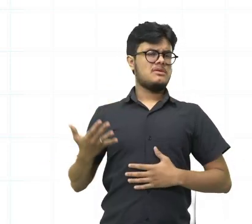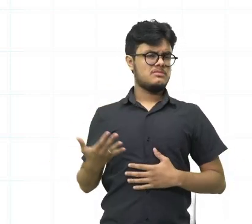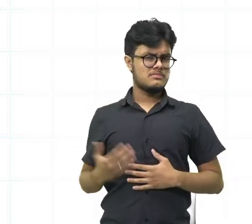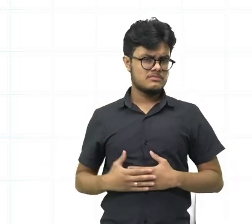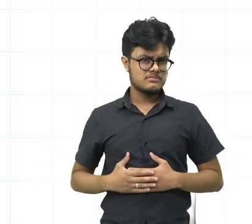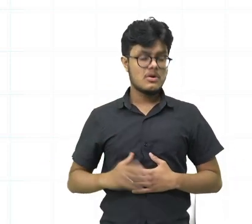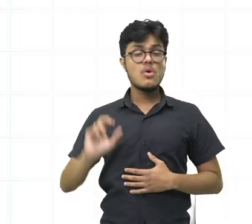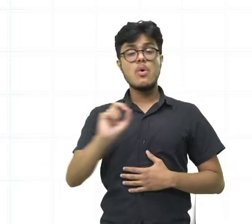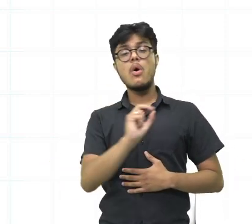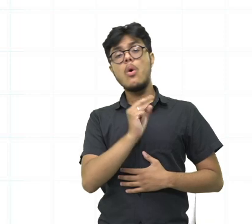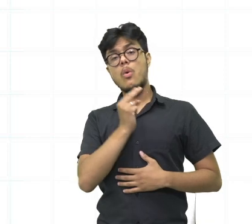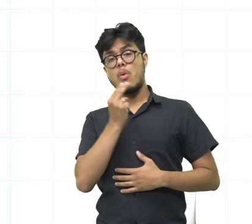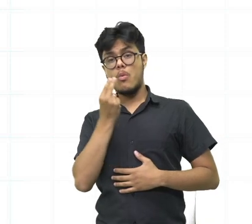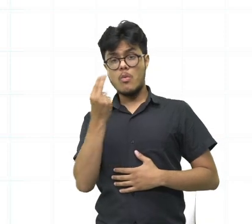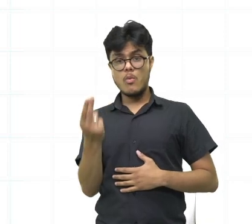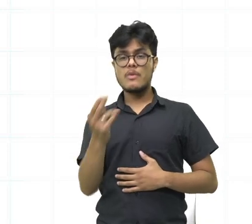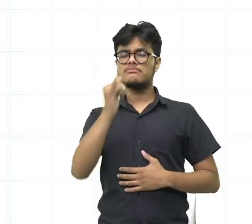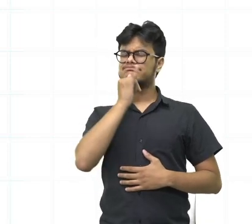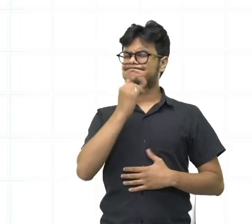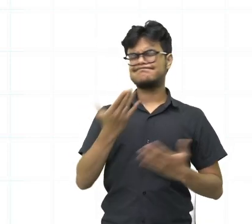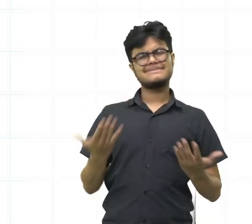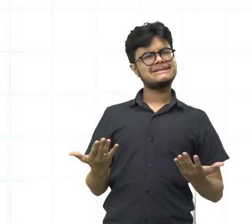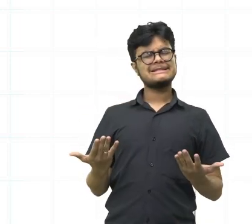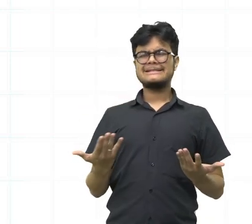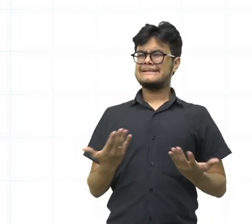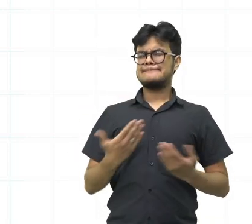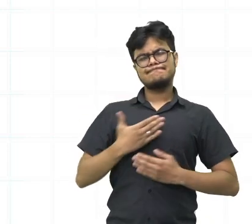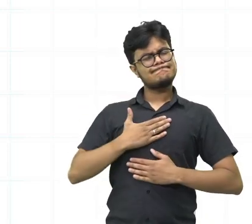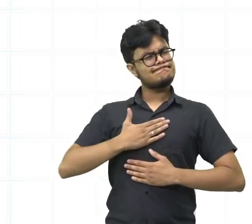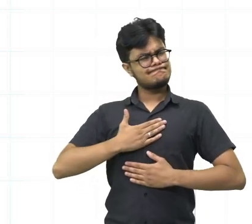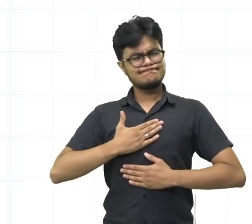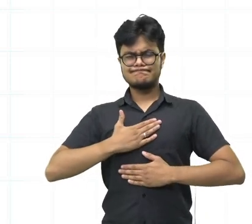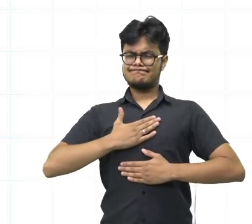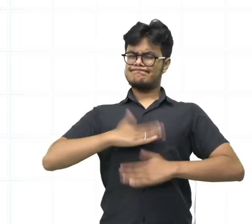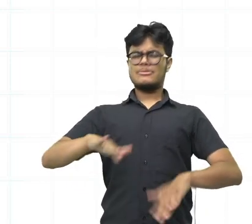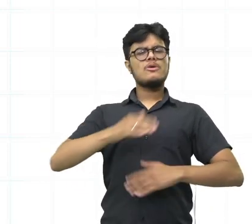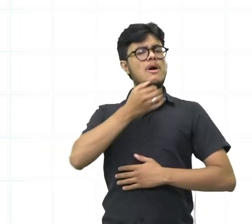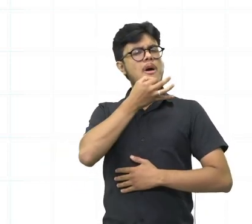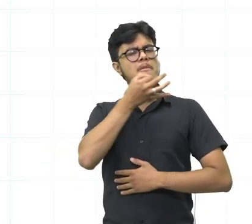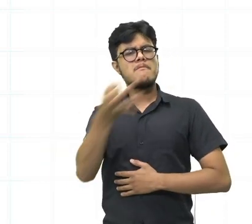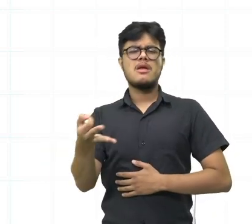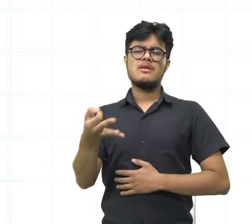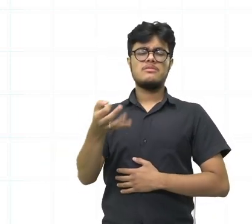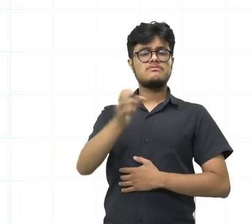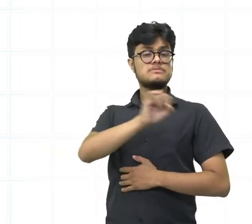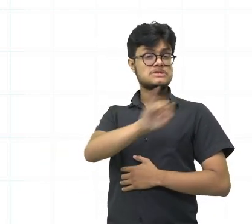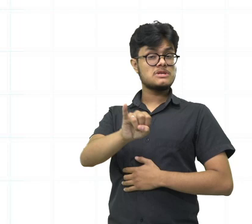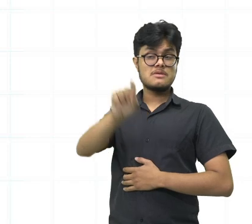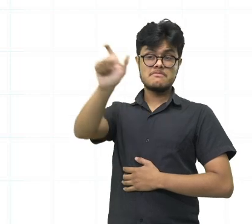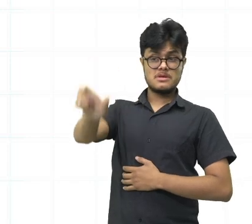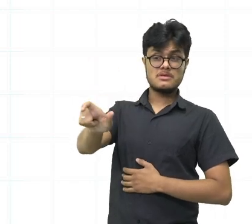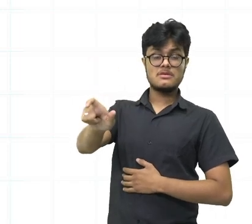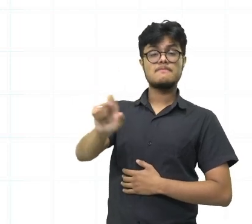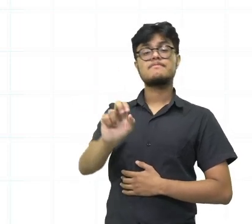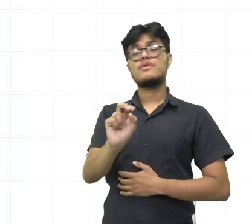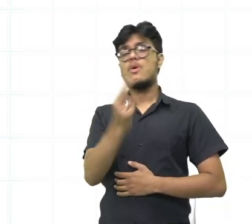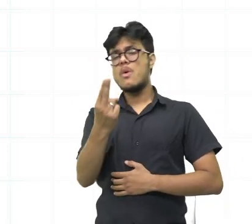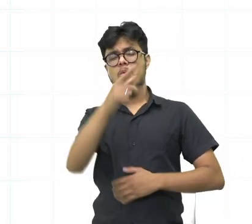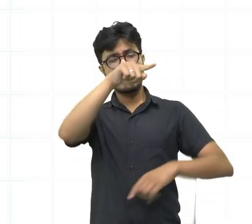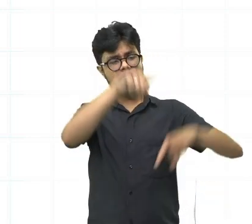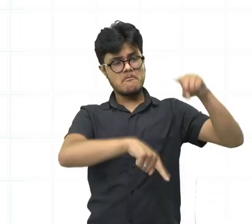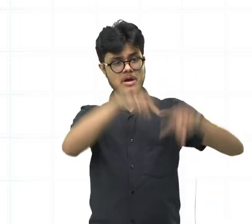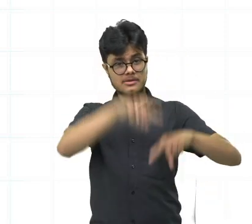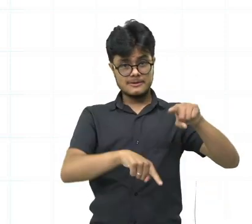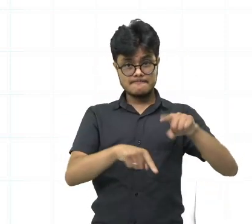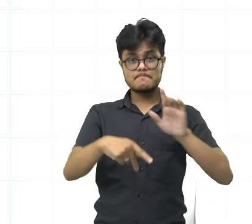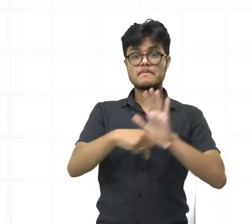indignação ou uma insatisfação de determinado indivíduo diante de alguma